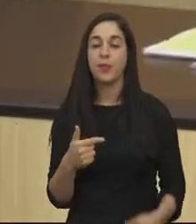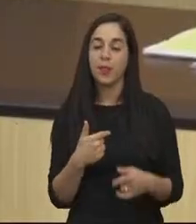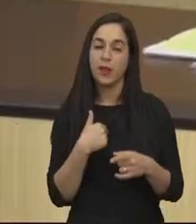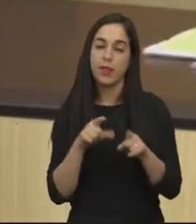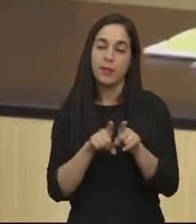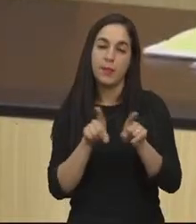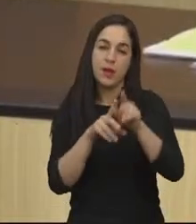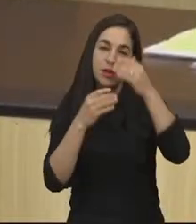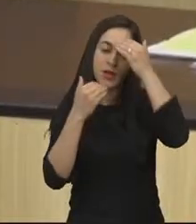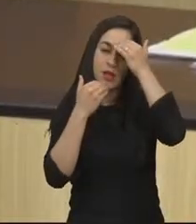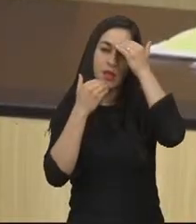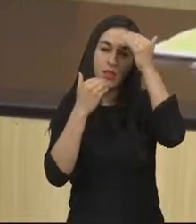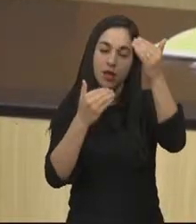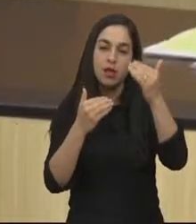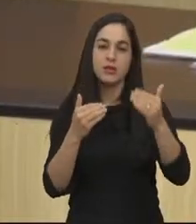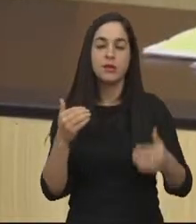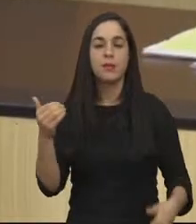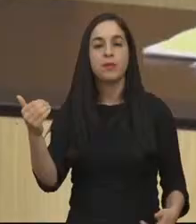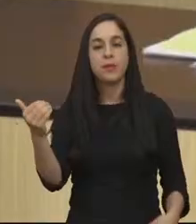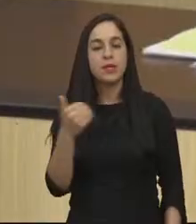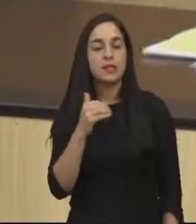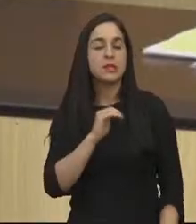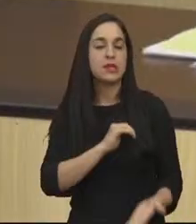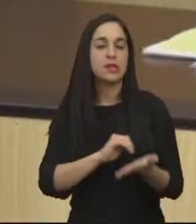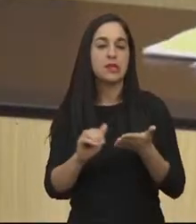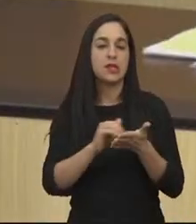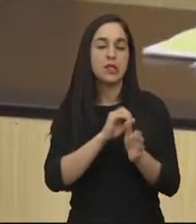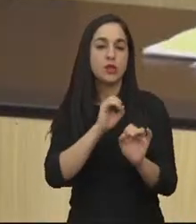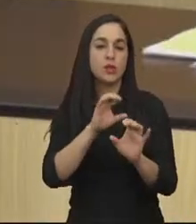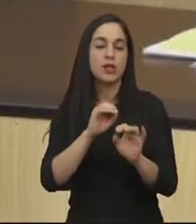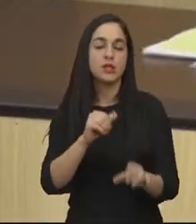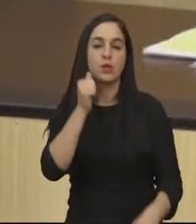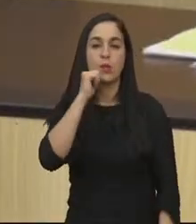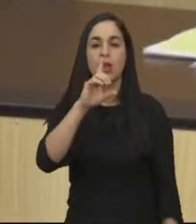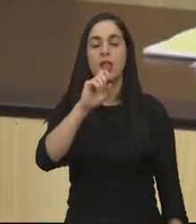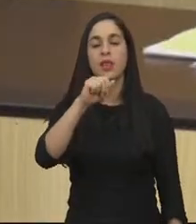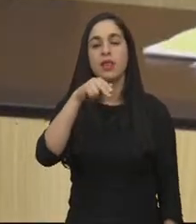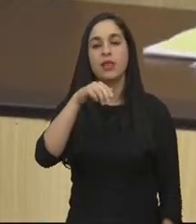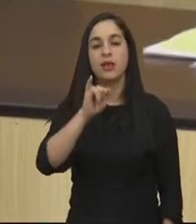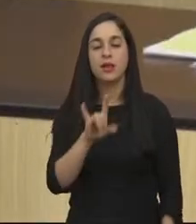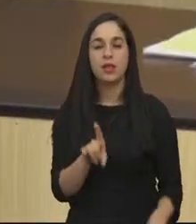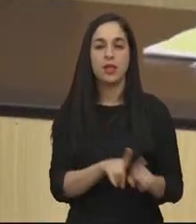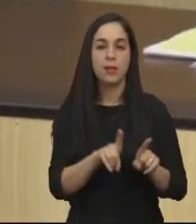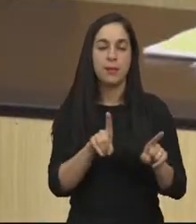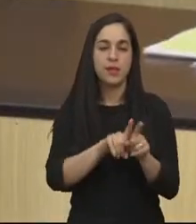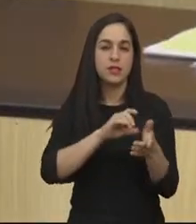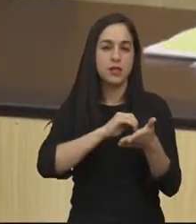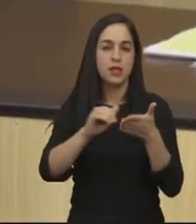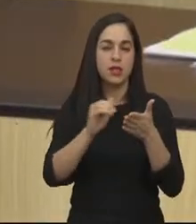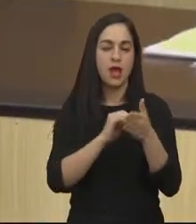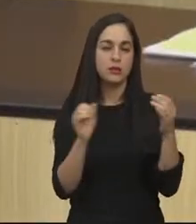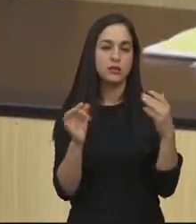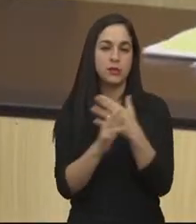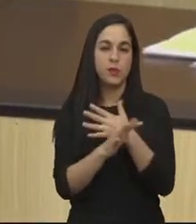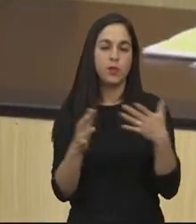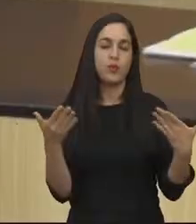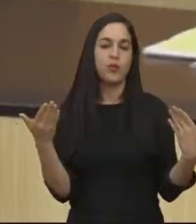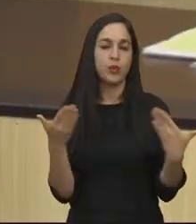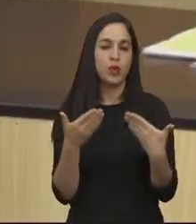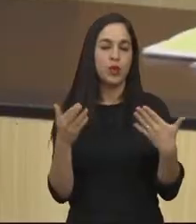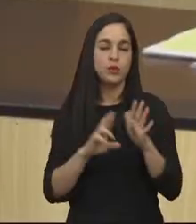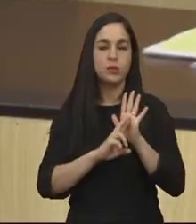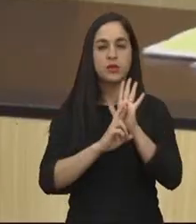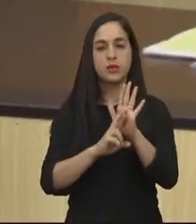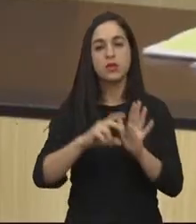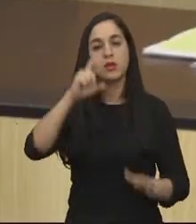também a presença da secretária de Educação, a Dani Vilar, e do secretário de Mobilidade Urbana, hoje representando o nosso prefeito